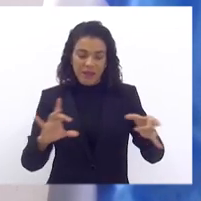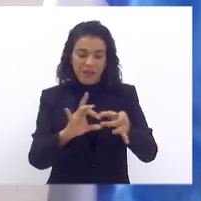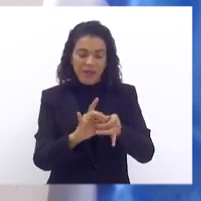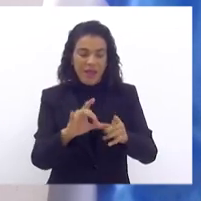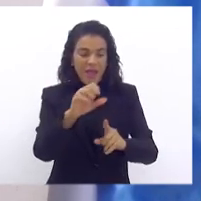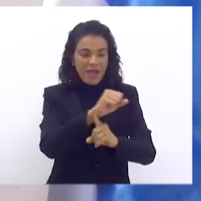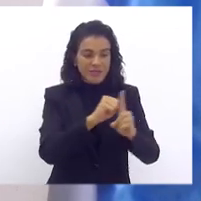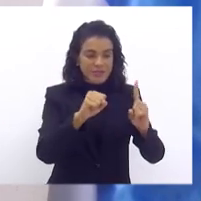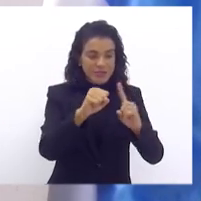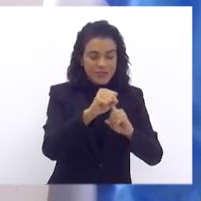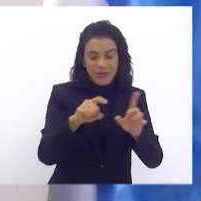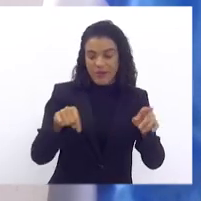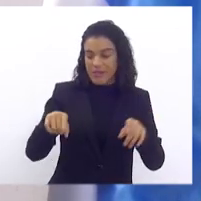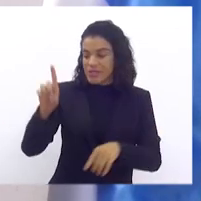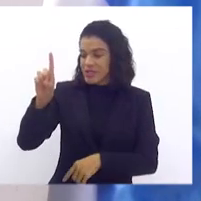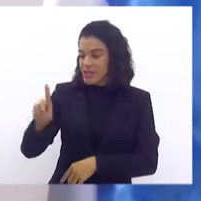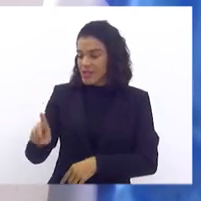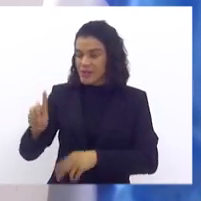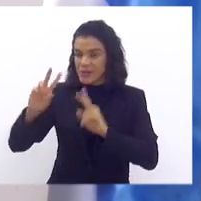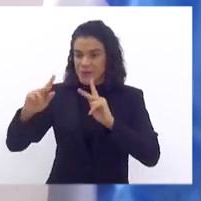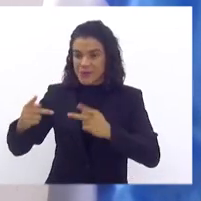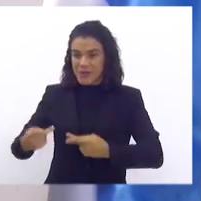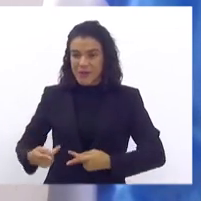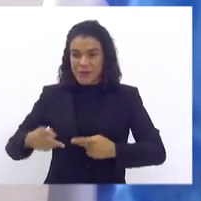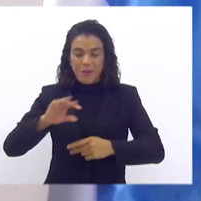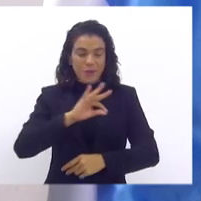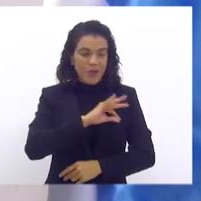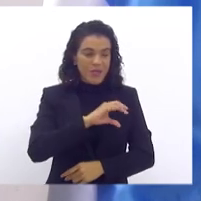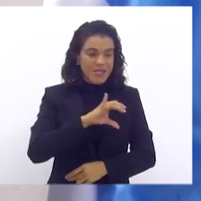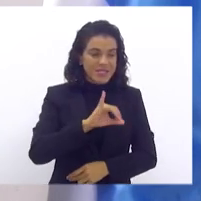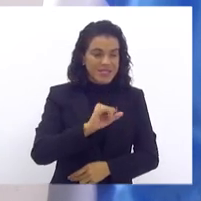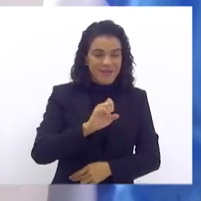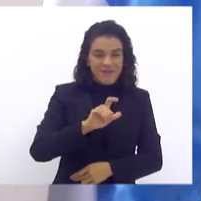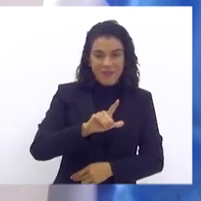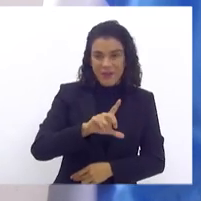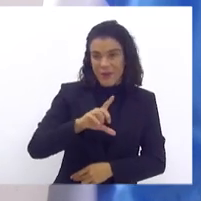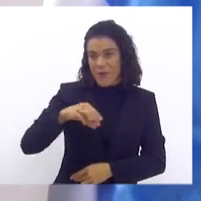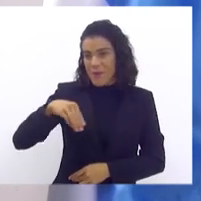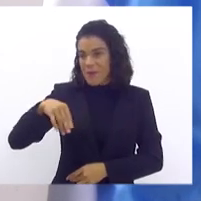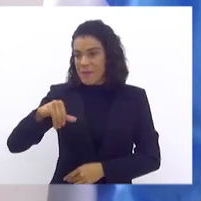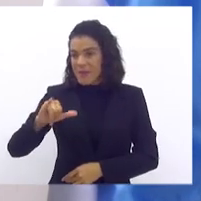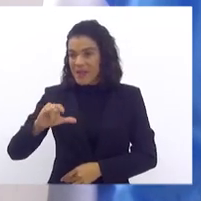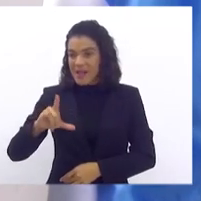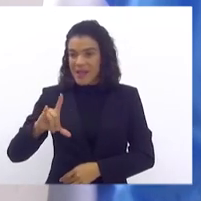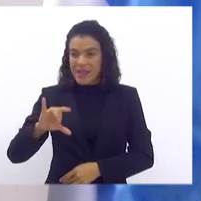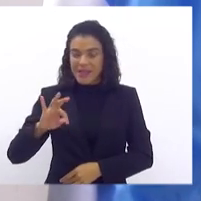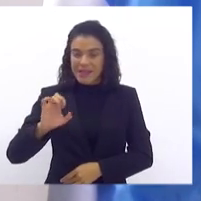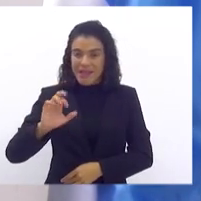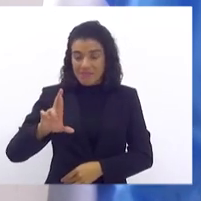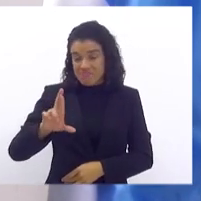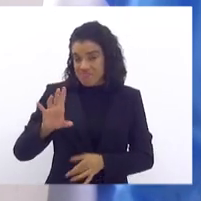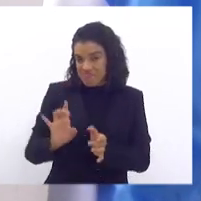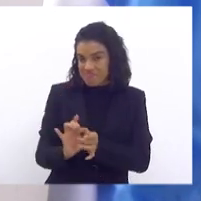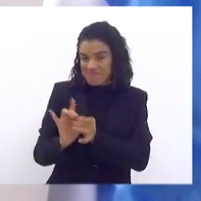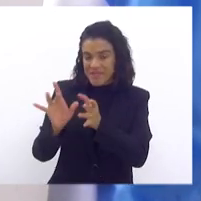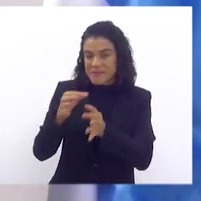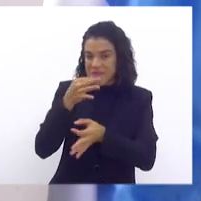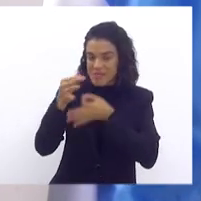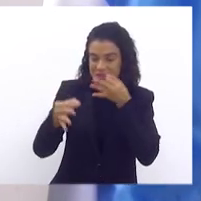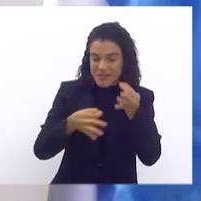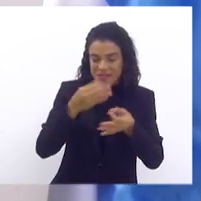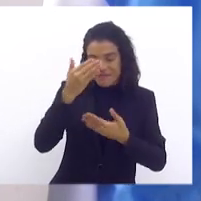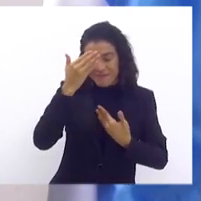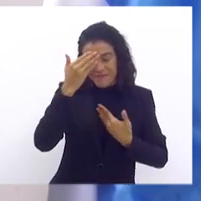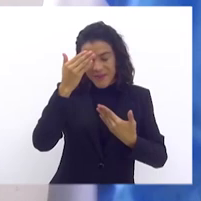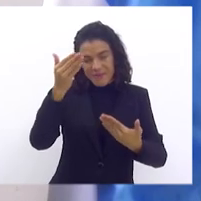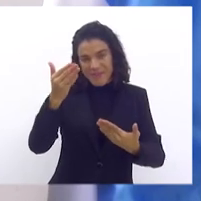assistência social, com os direitos humanos, com a Polícia Civil, com a Polícia Militar, fique às ordens aí para fazer suas sugestões. E muito